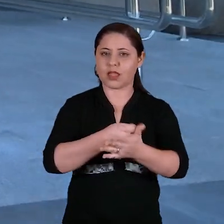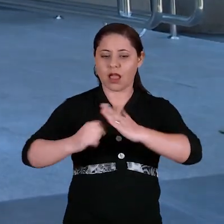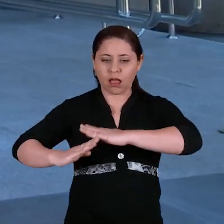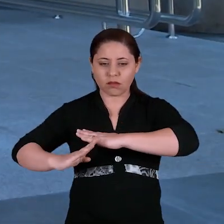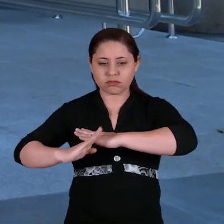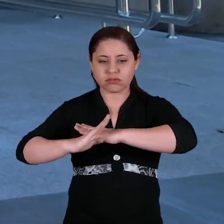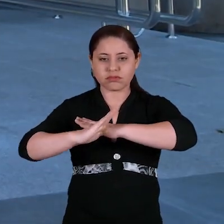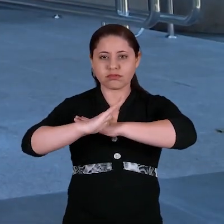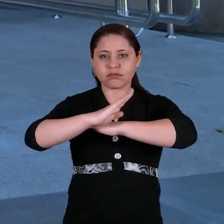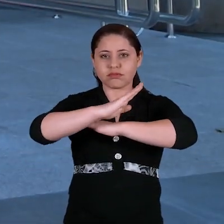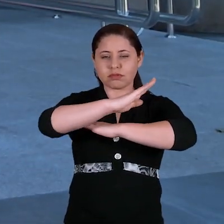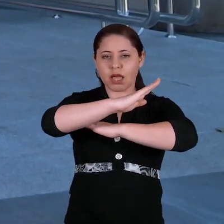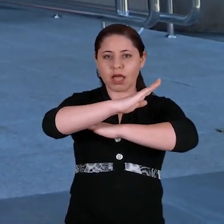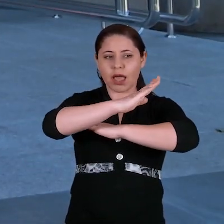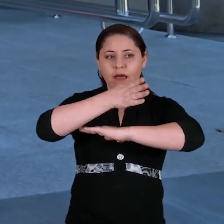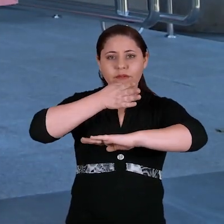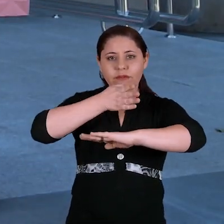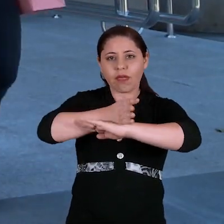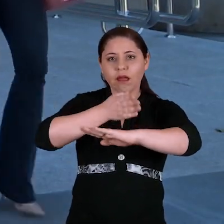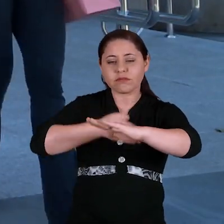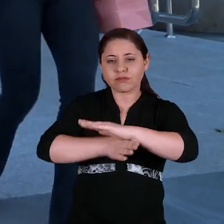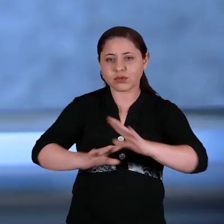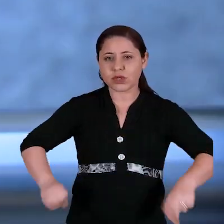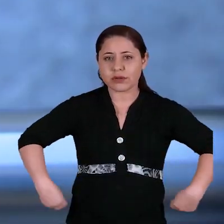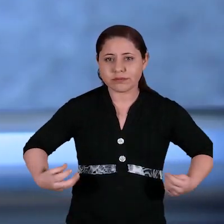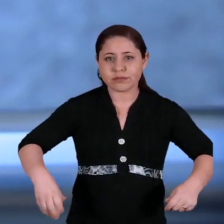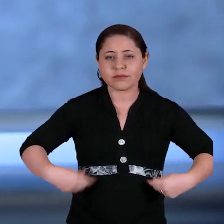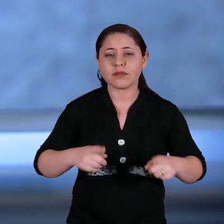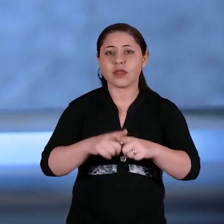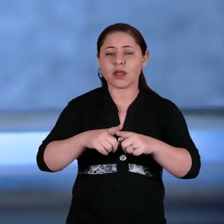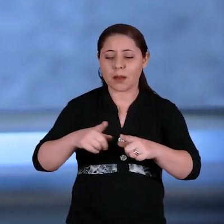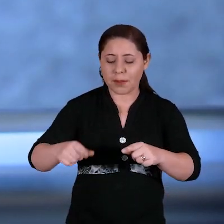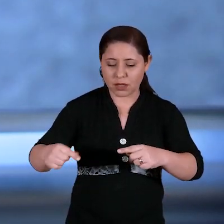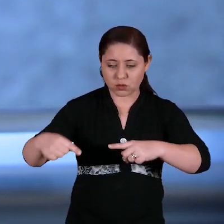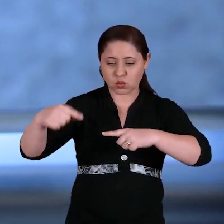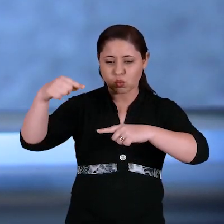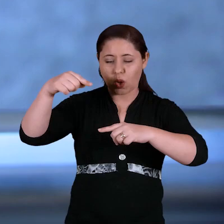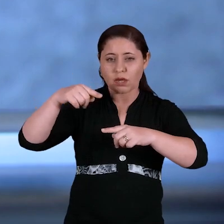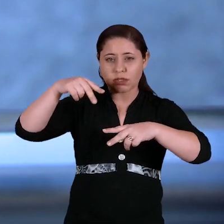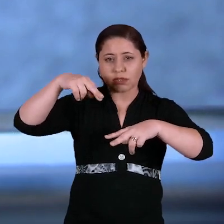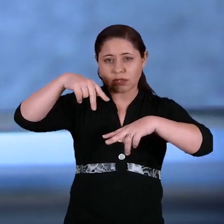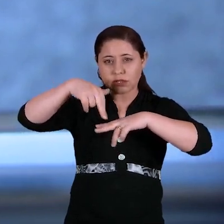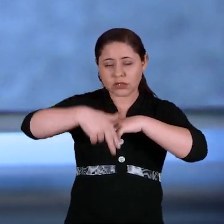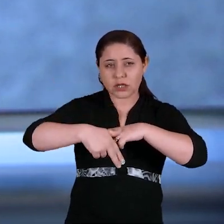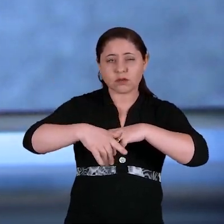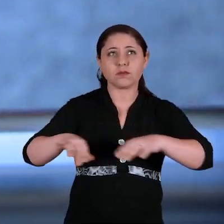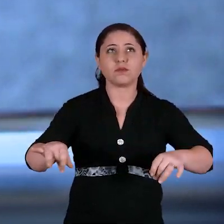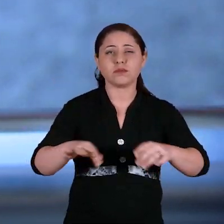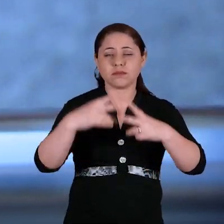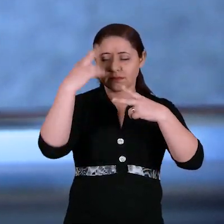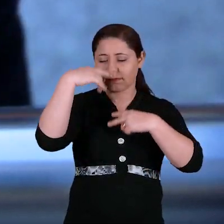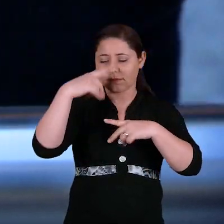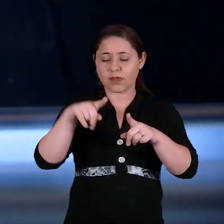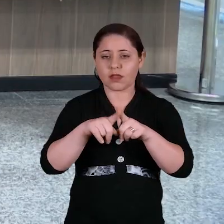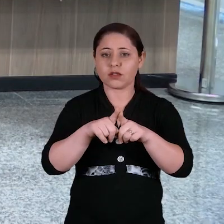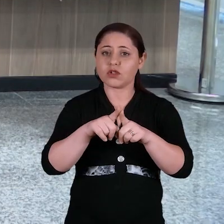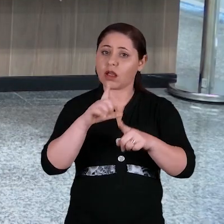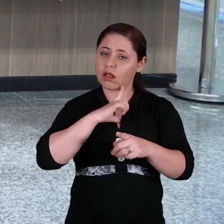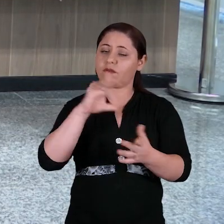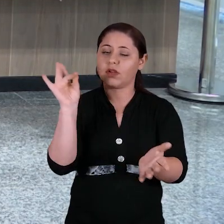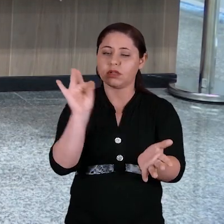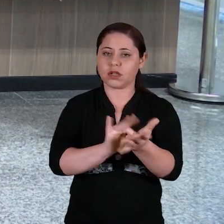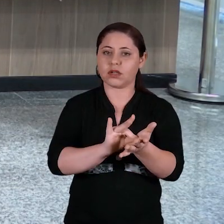rampas destinadas à entrada e saída de cadeirantes e o corrimão com informações em braille já são realidade.